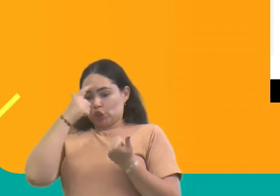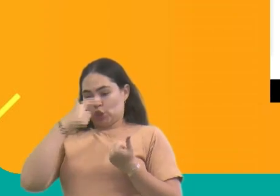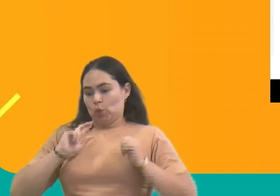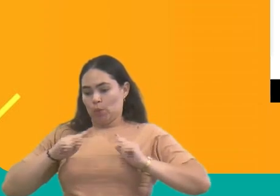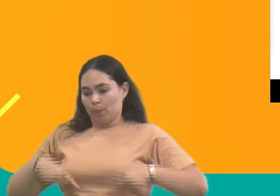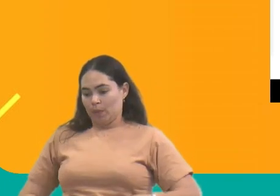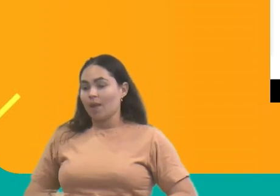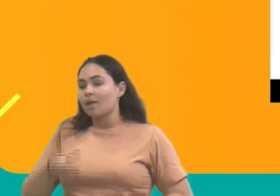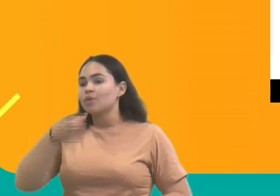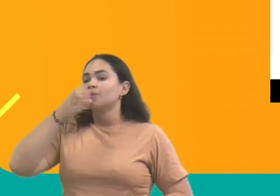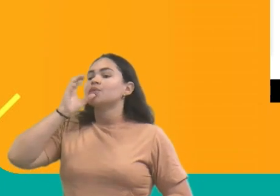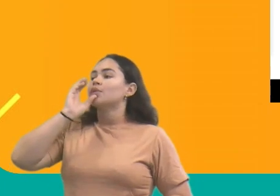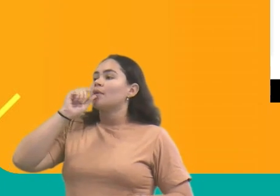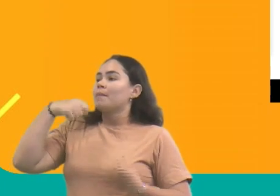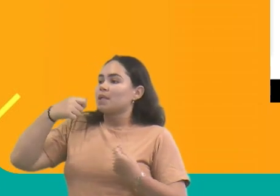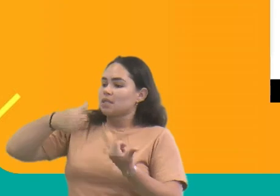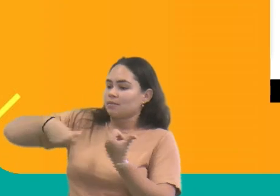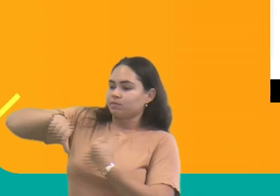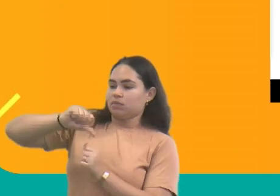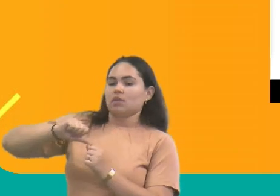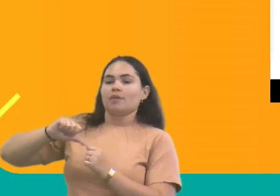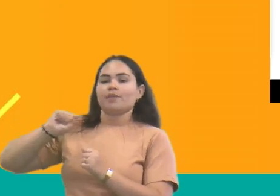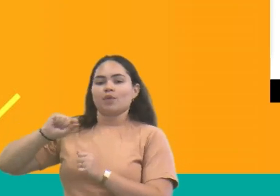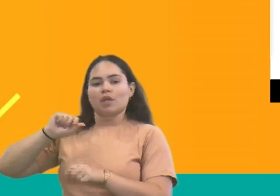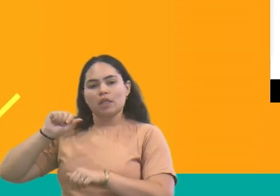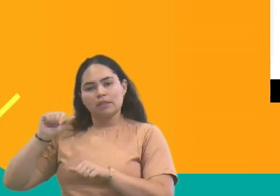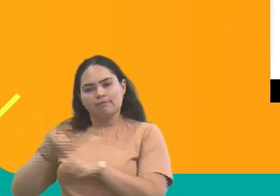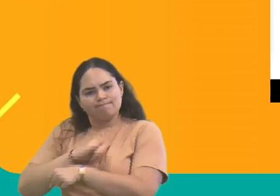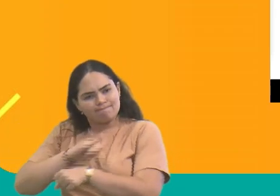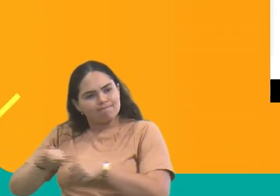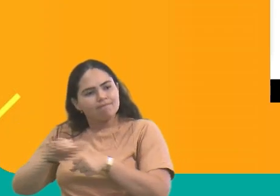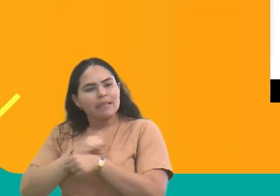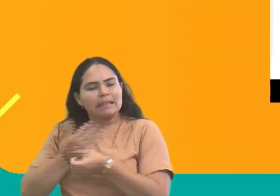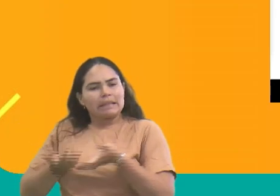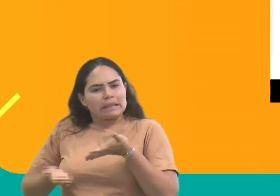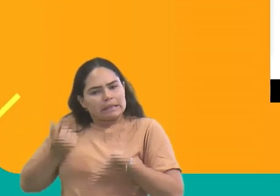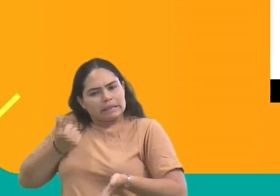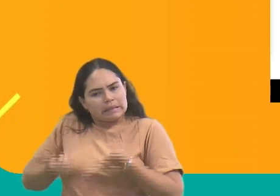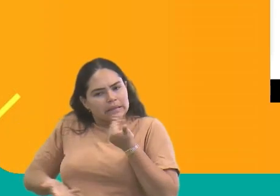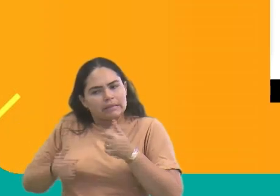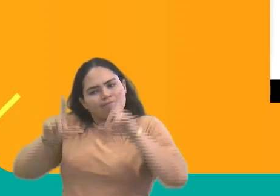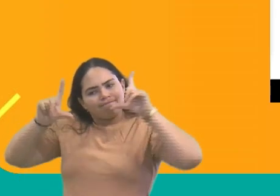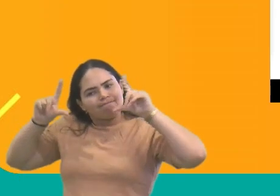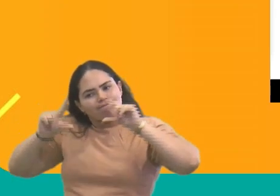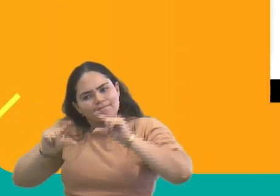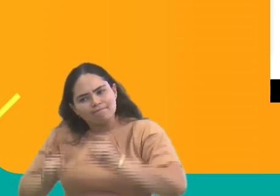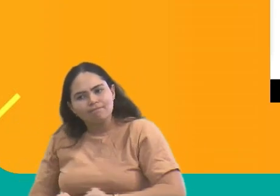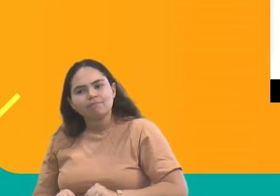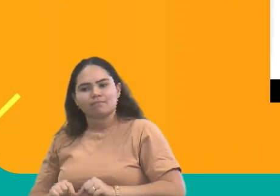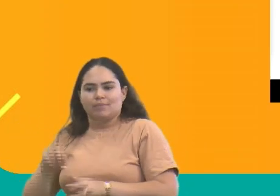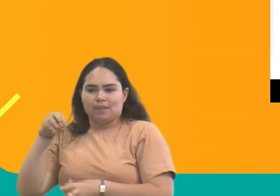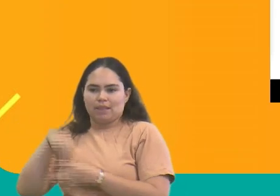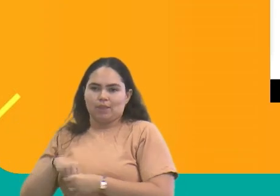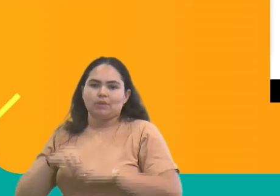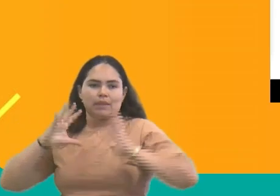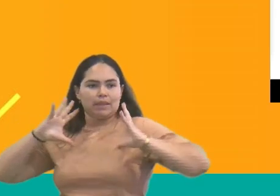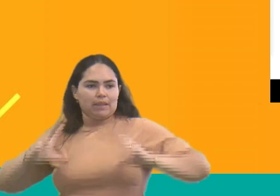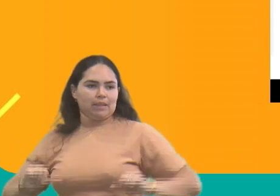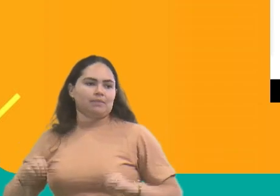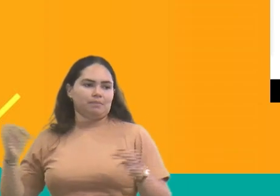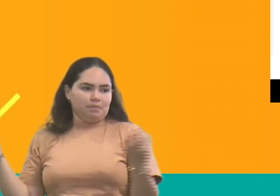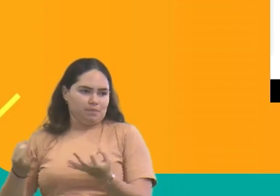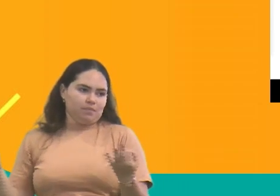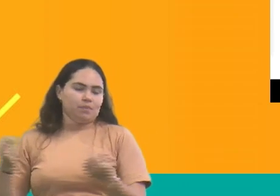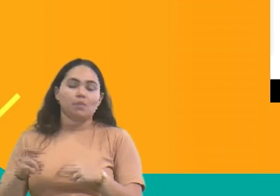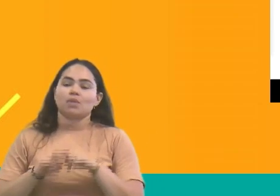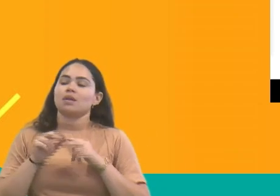nós precisamos reduzir essas taxas e, em algumas situações, isentar a existência desses organismos. Tá?